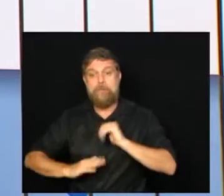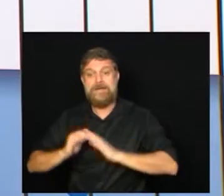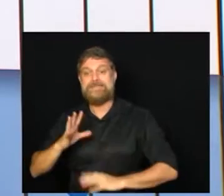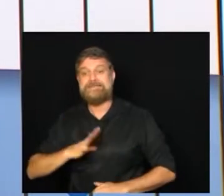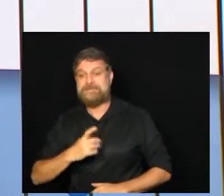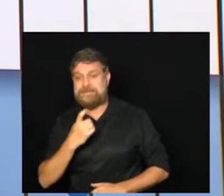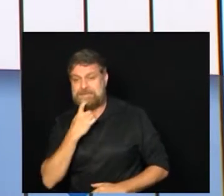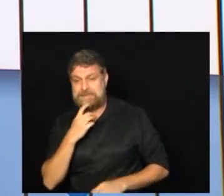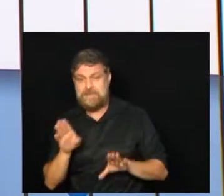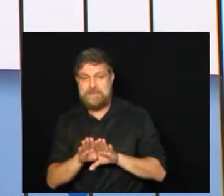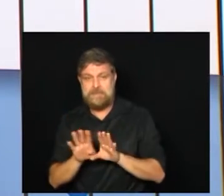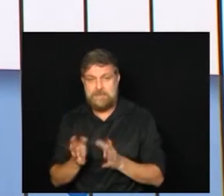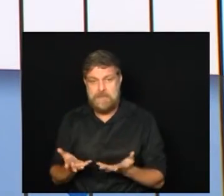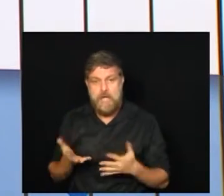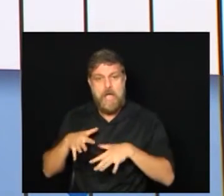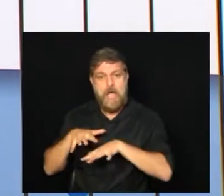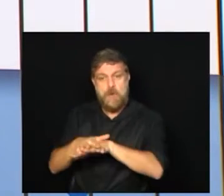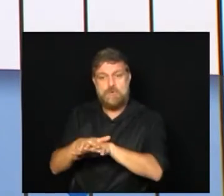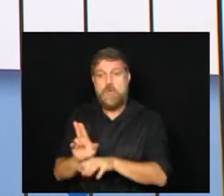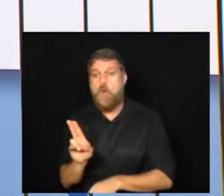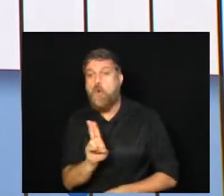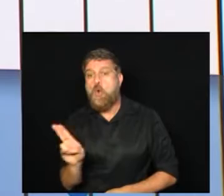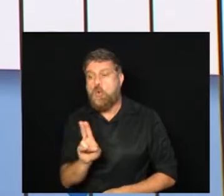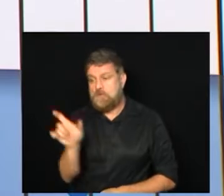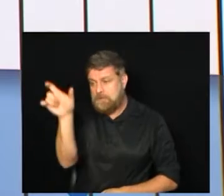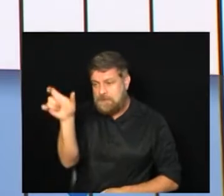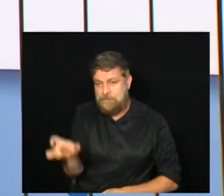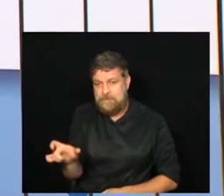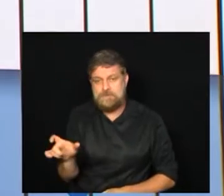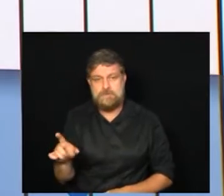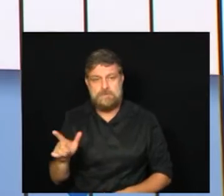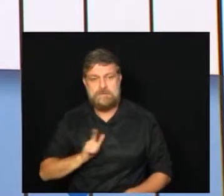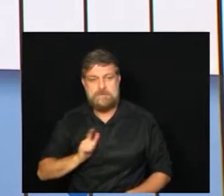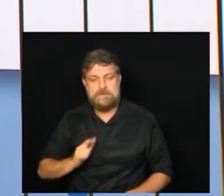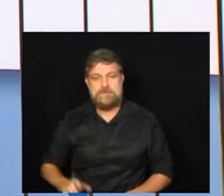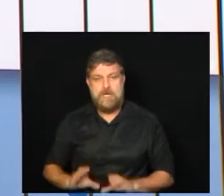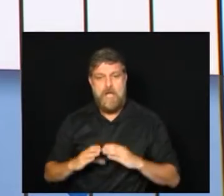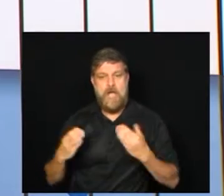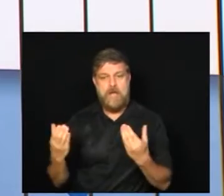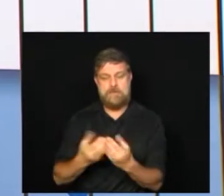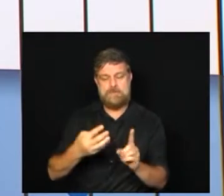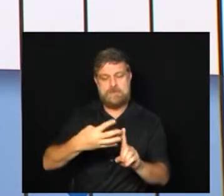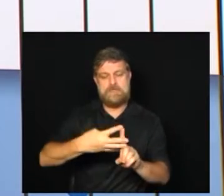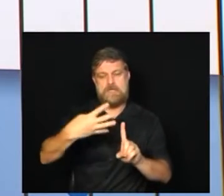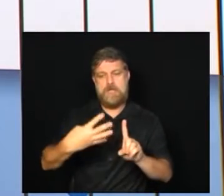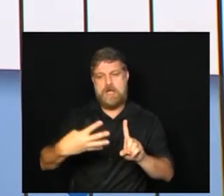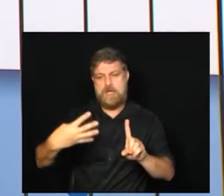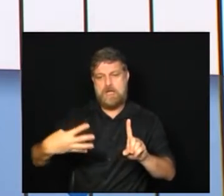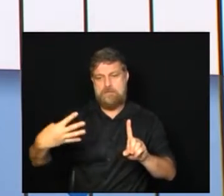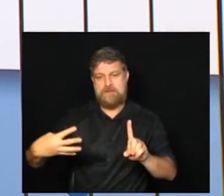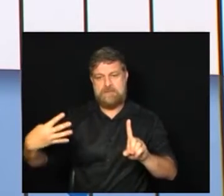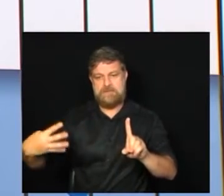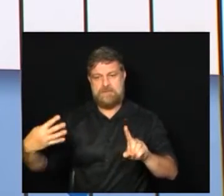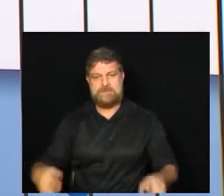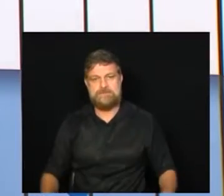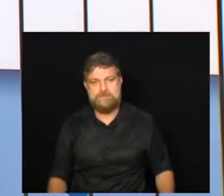e a inclusão e o uso do nome social de pessoas da comunidade